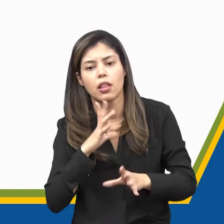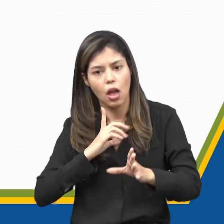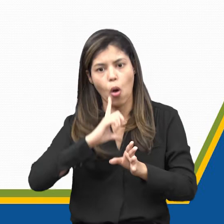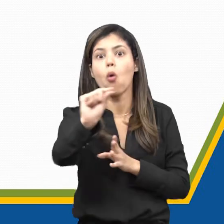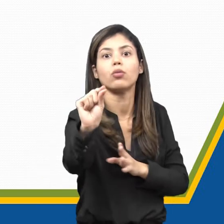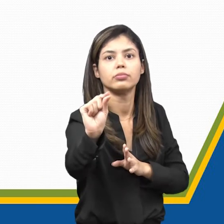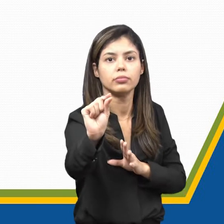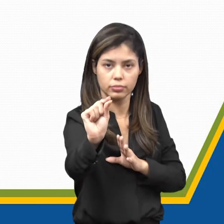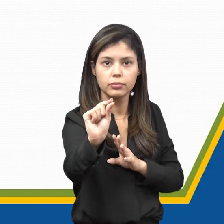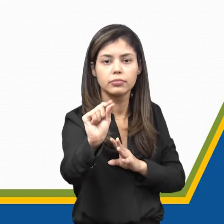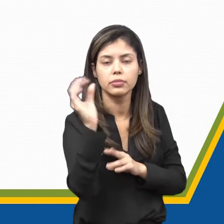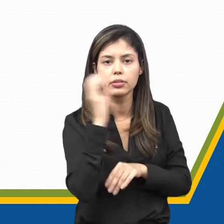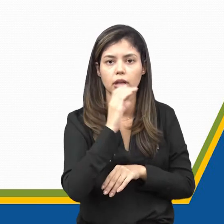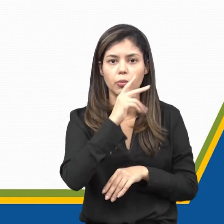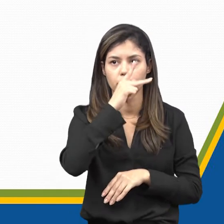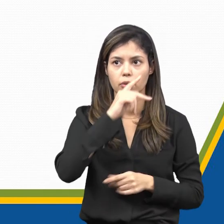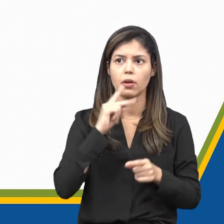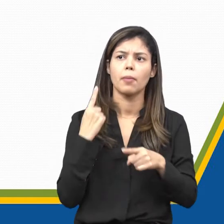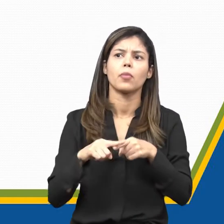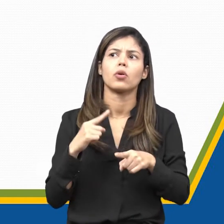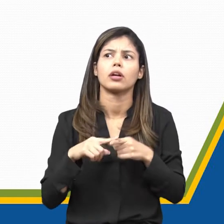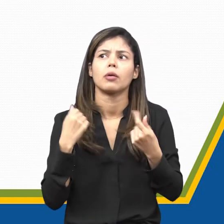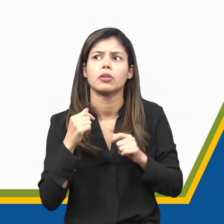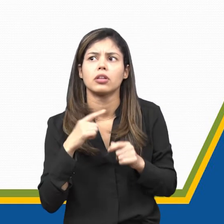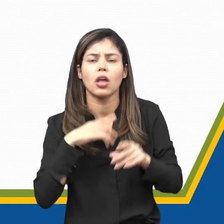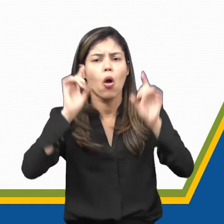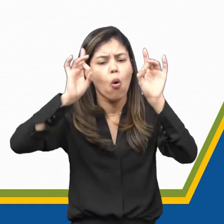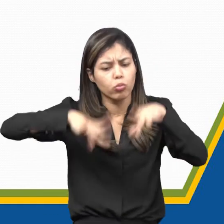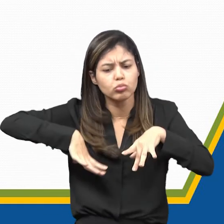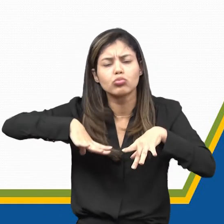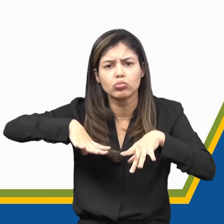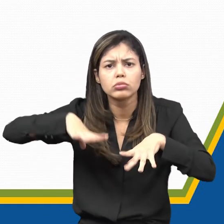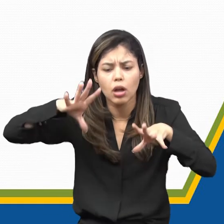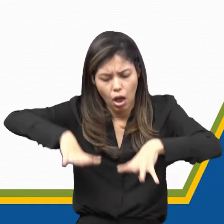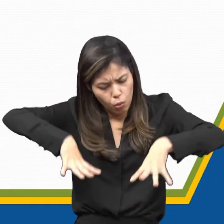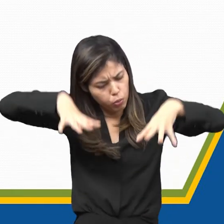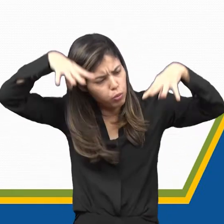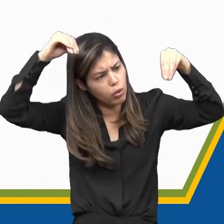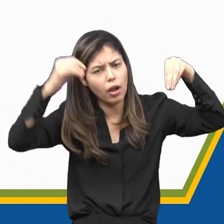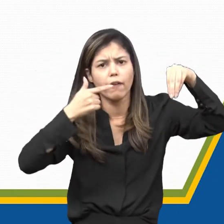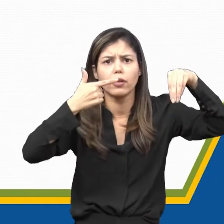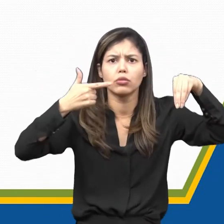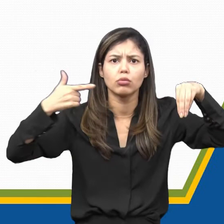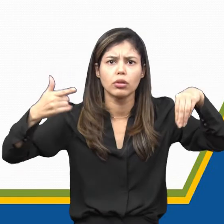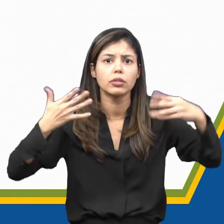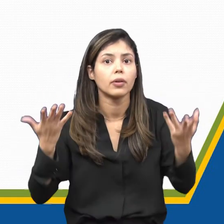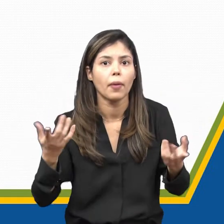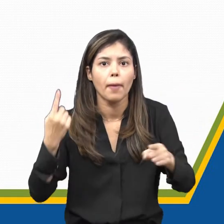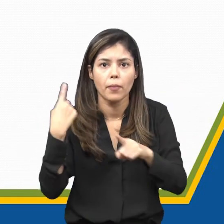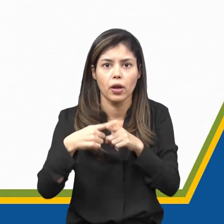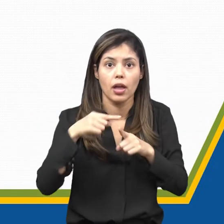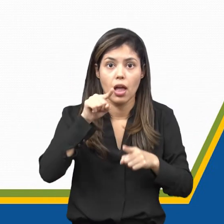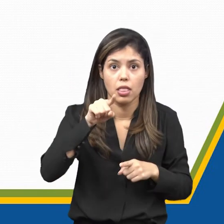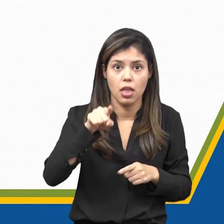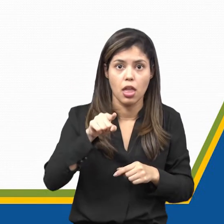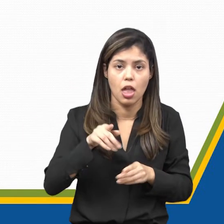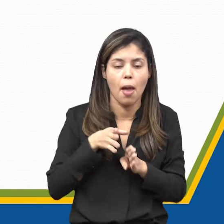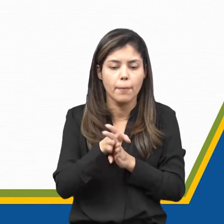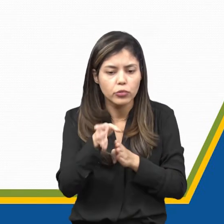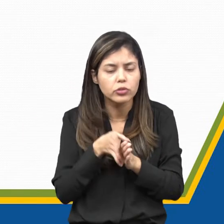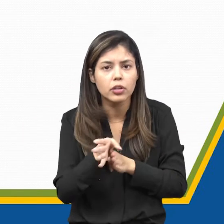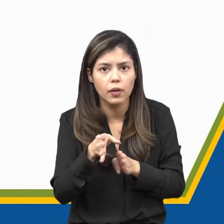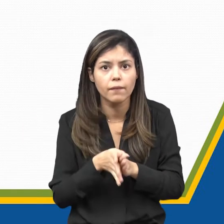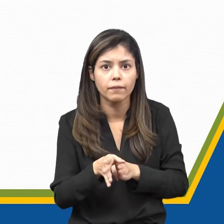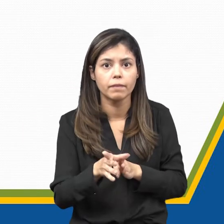pessoa faz uma corrida o mais rápido possível. Professor, por que tem aqueles últimos cones lá, está escrito 22 metros? Porque ali